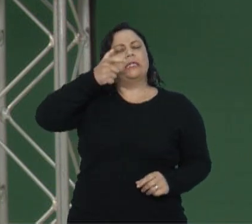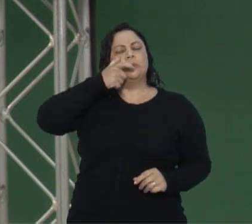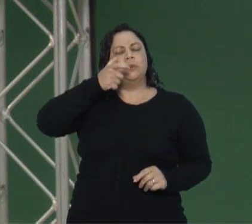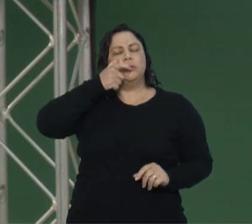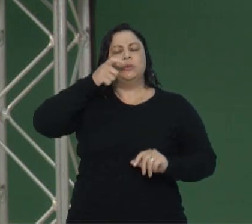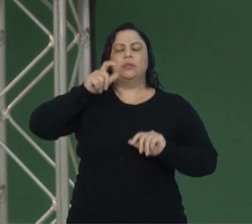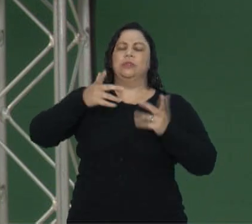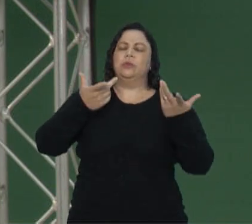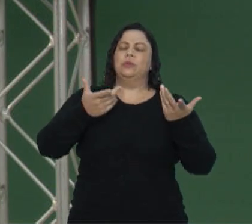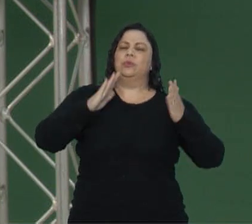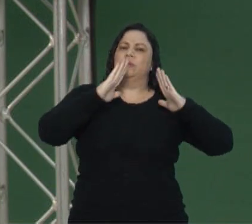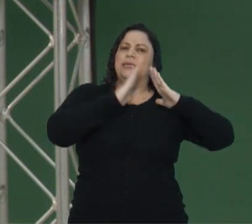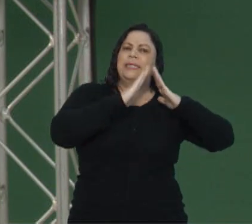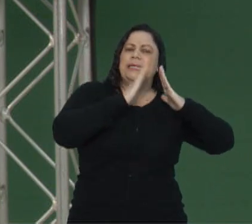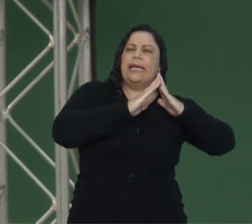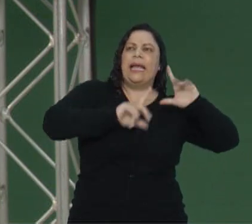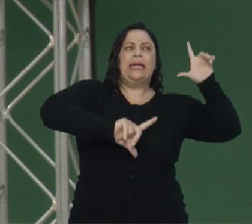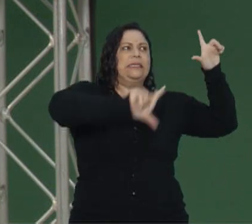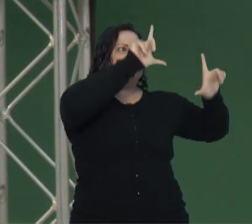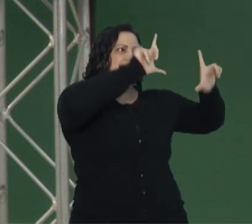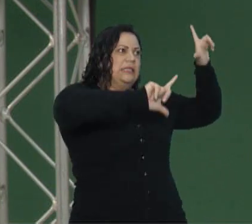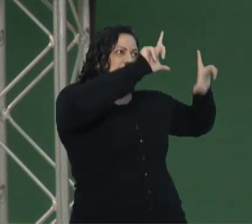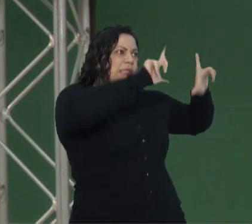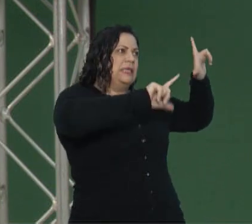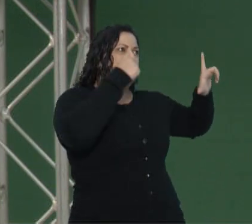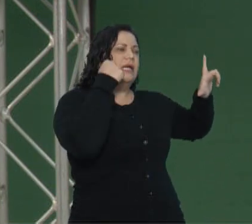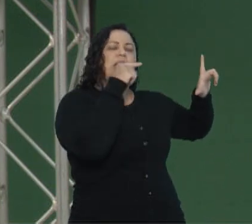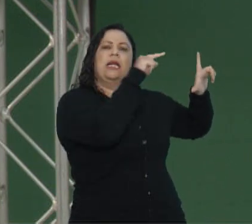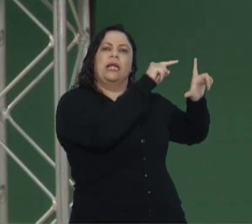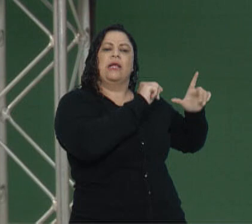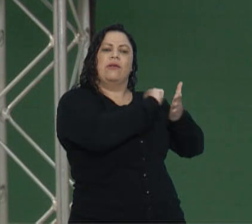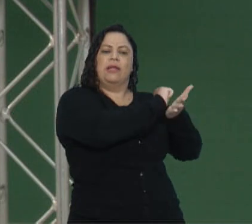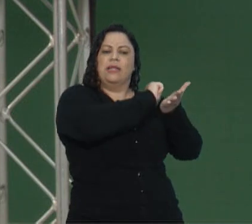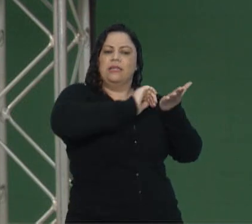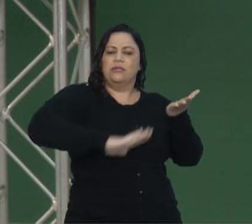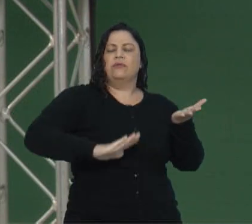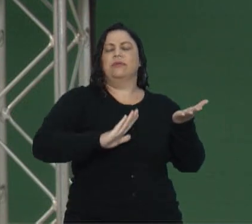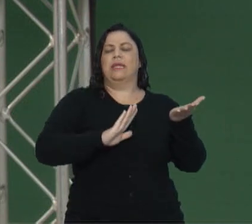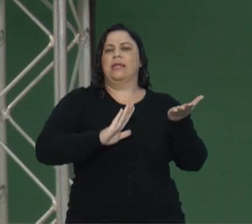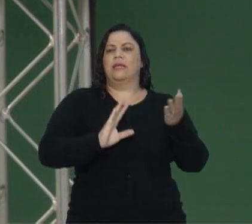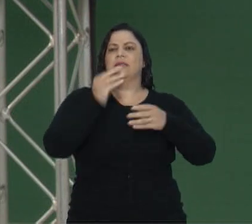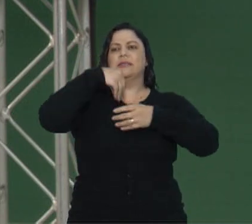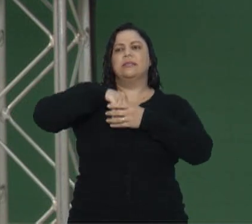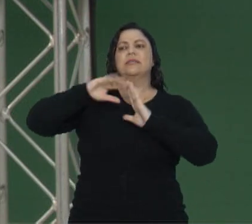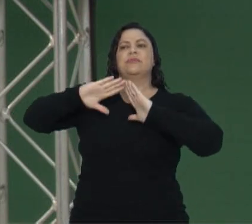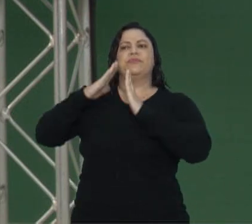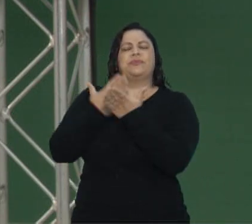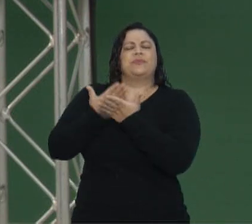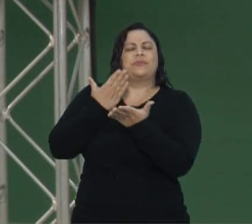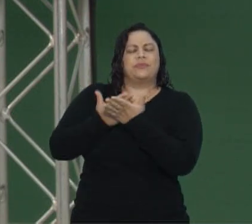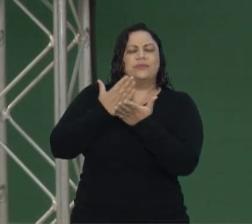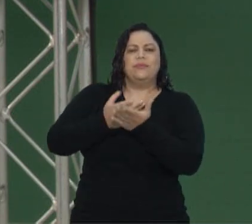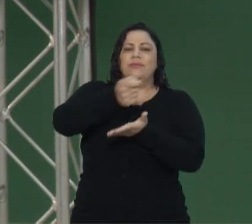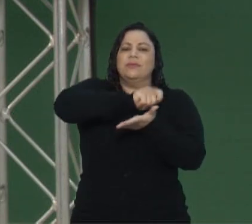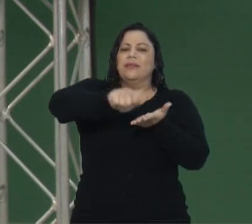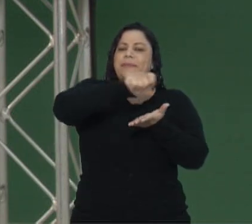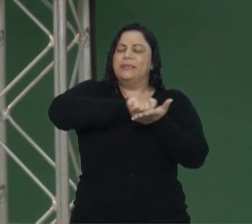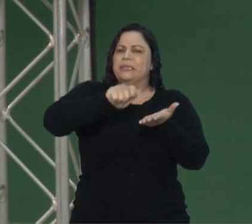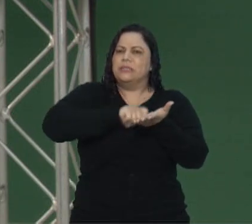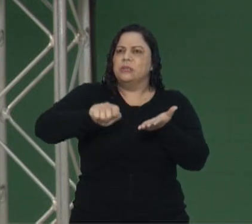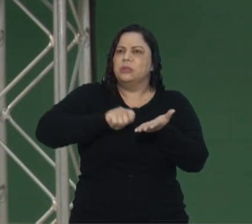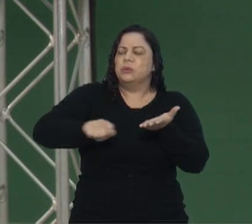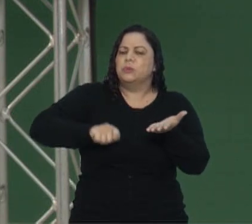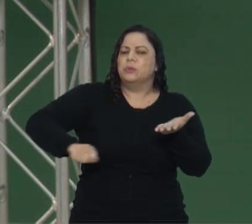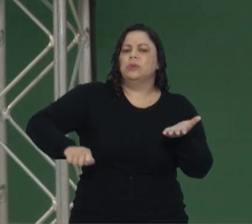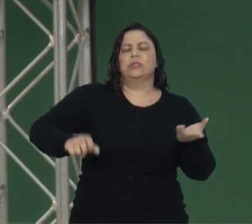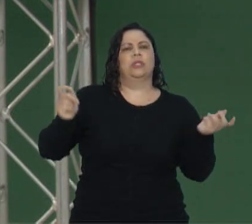vai entregar atividade na escola, precisa pegar material, colocar no caderno, preencher tudo bonitinho, né? Eu recebi algumas coisas